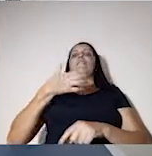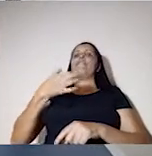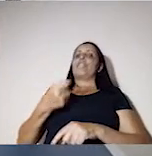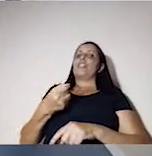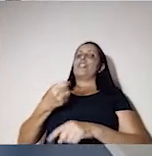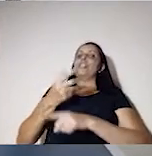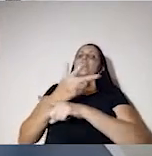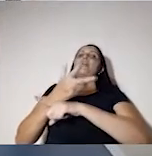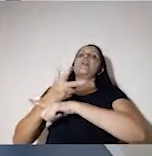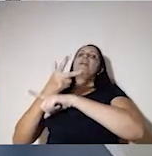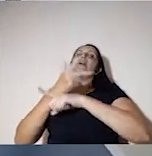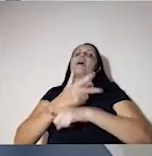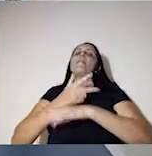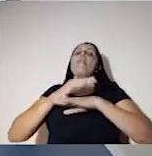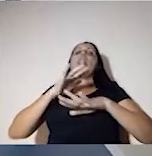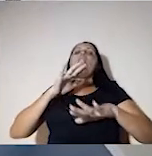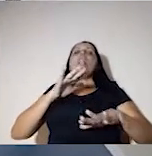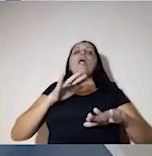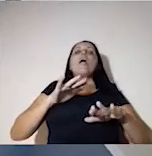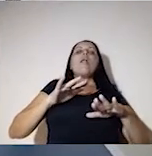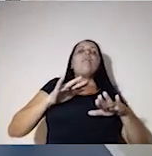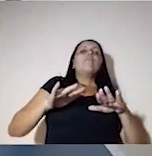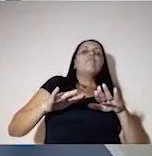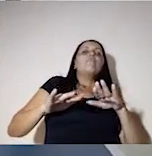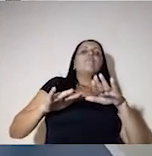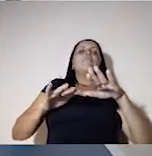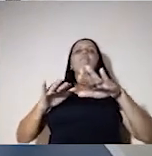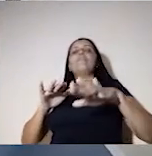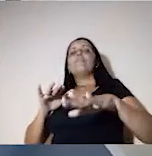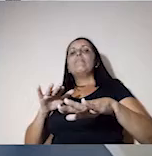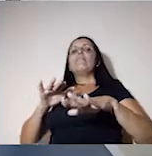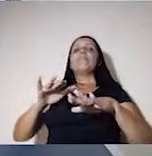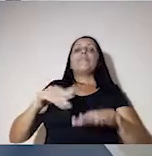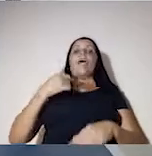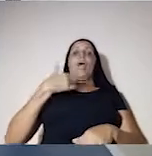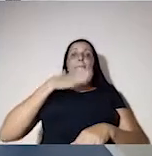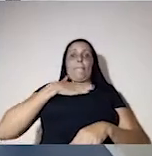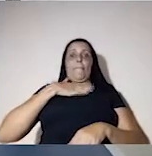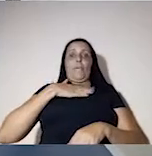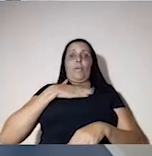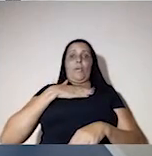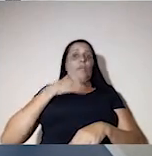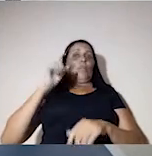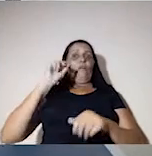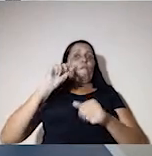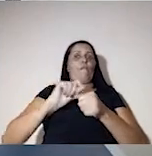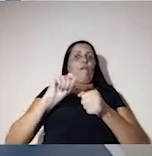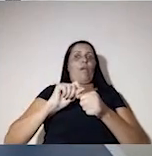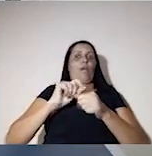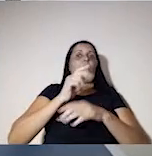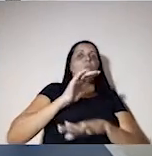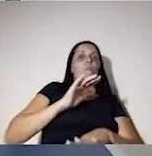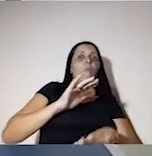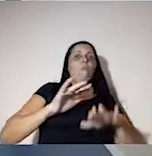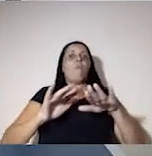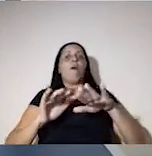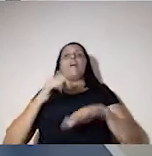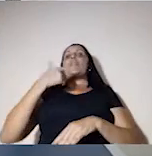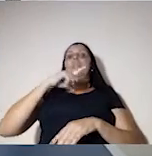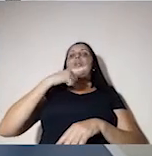120, são câmeras lentas maravilhosas. 120 são mais ainda, tem 200, essa câmera que eu tenho não faz, mas existe